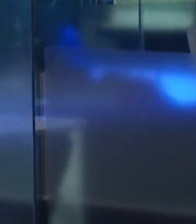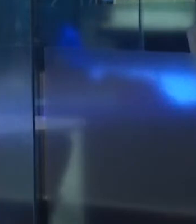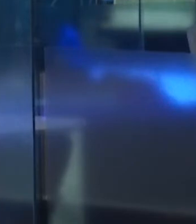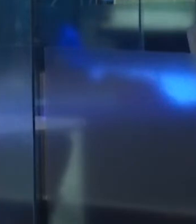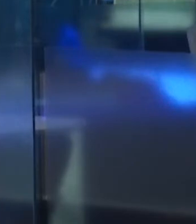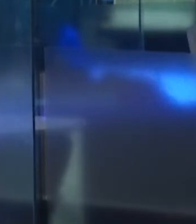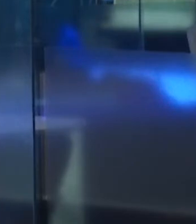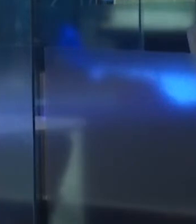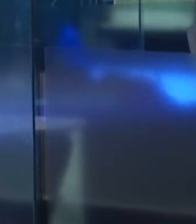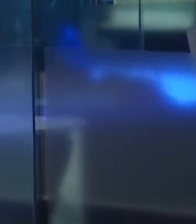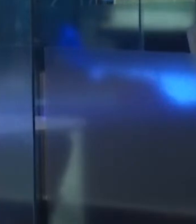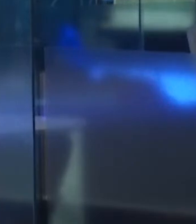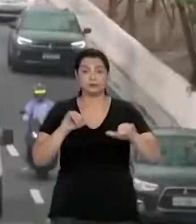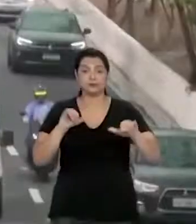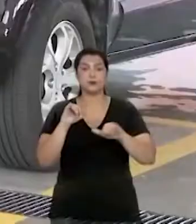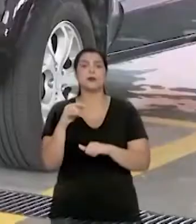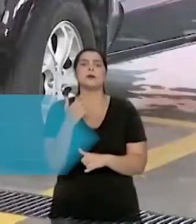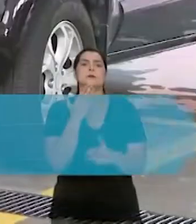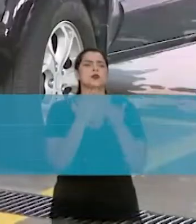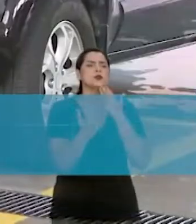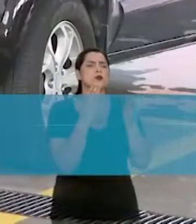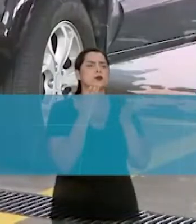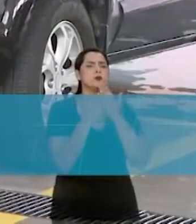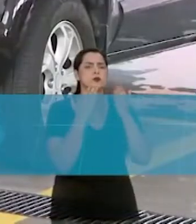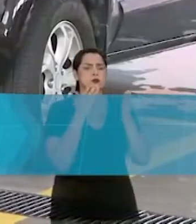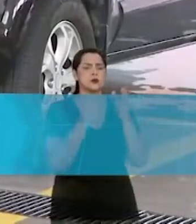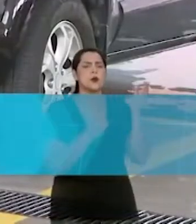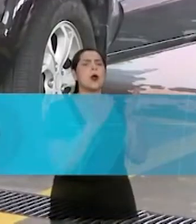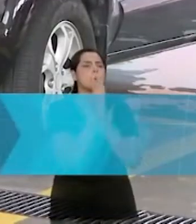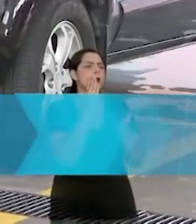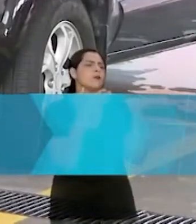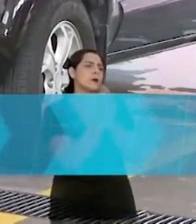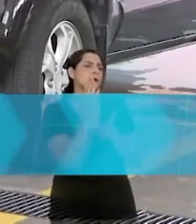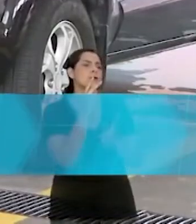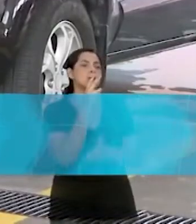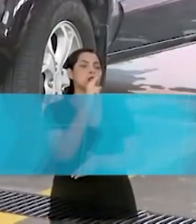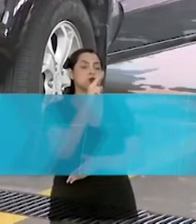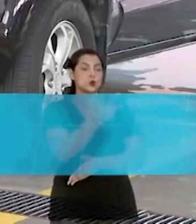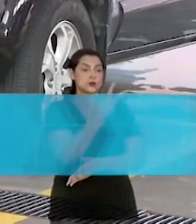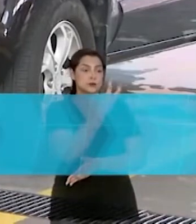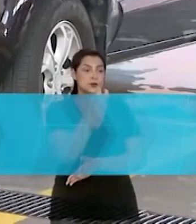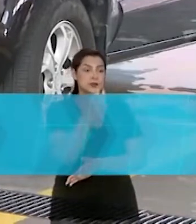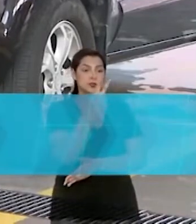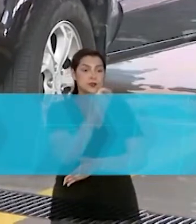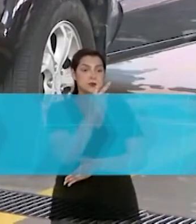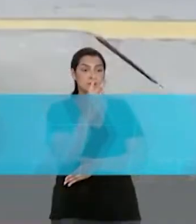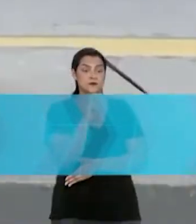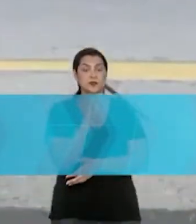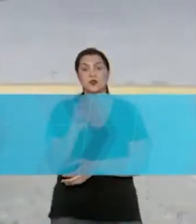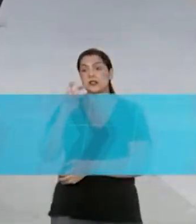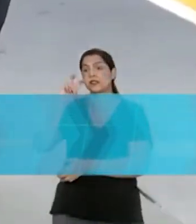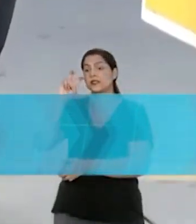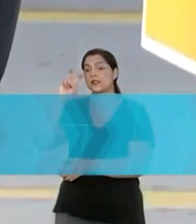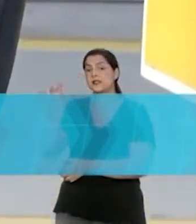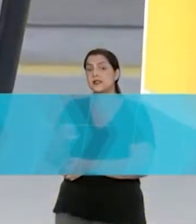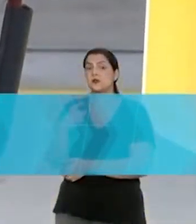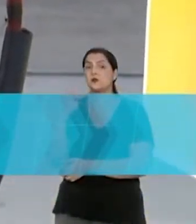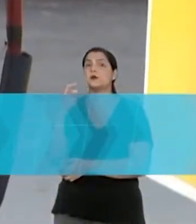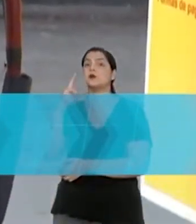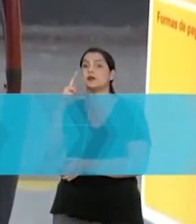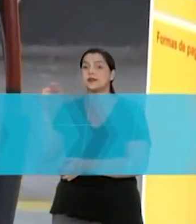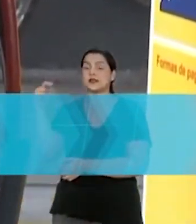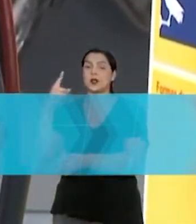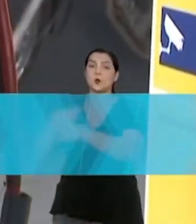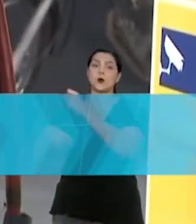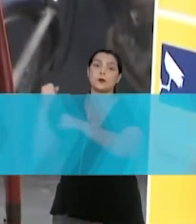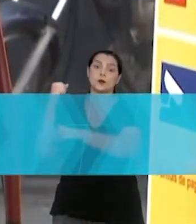período de 2020 o levantamento divulgado nesta quarta-feira da secretaria nacional de trânsito